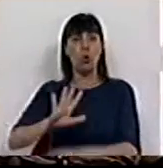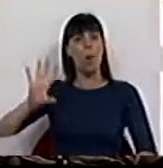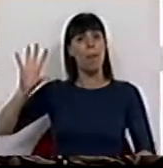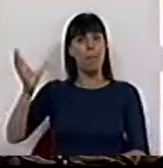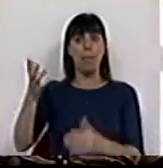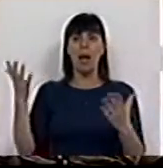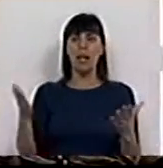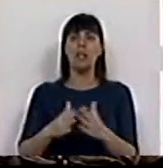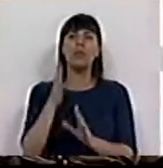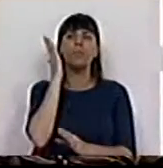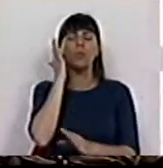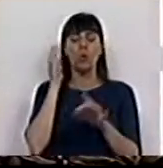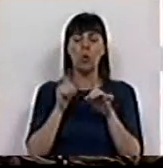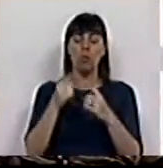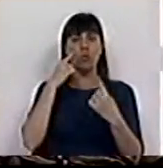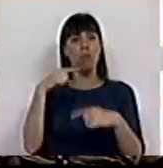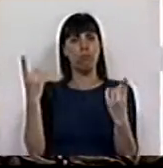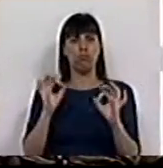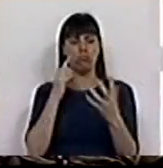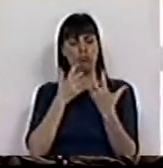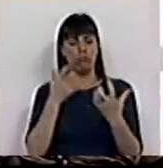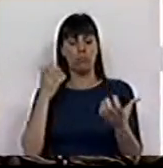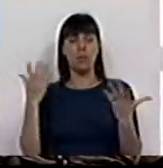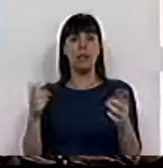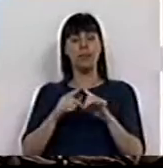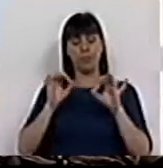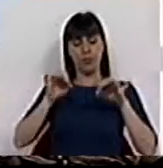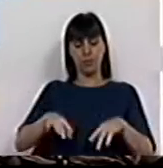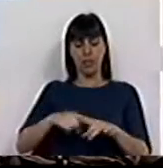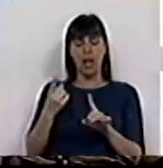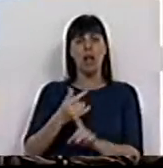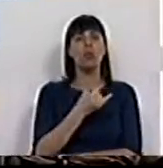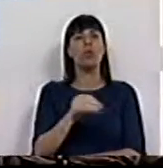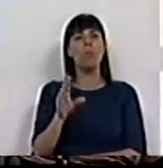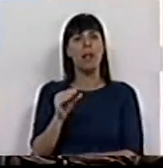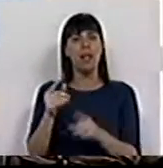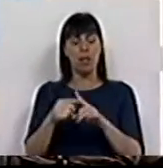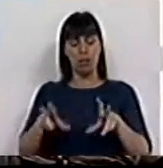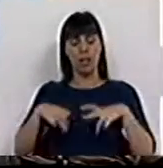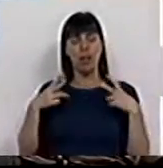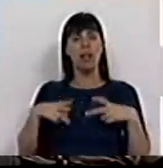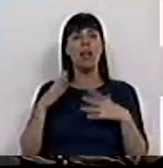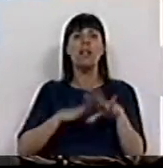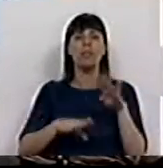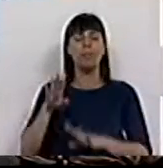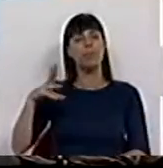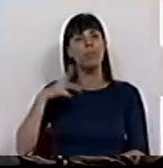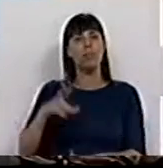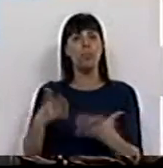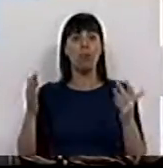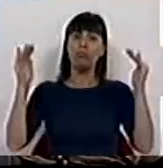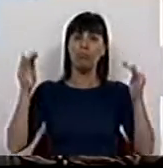país. Os números são reveladores. Desde final de 2010, a riqueza produzida em